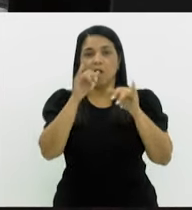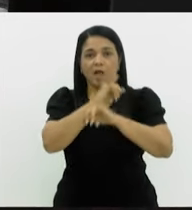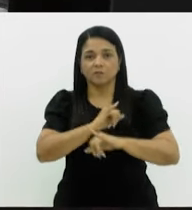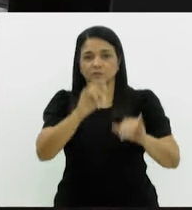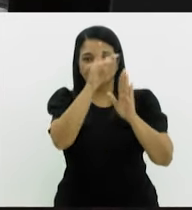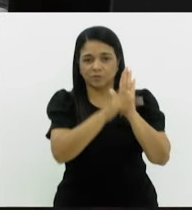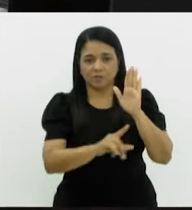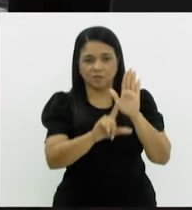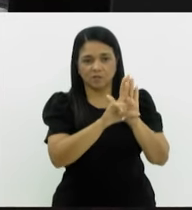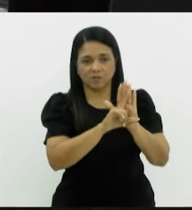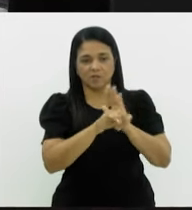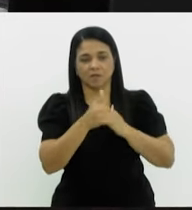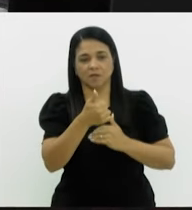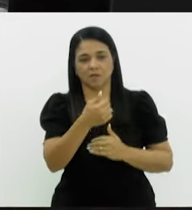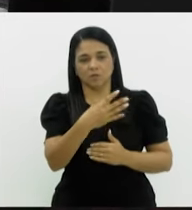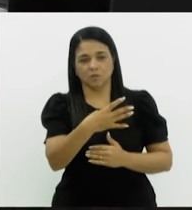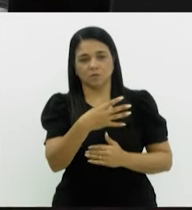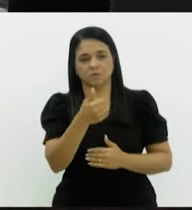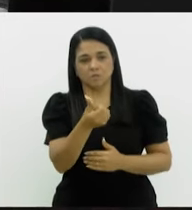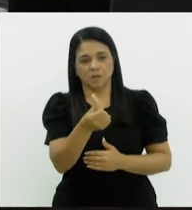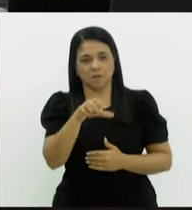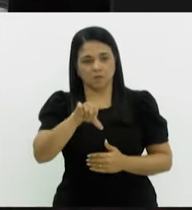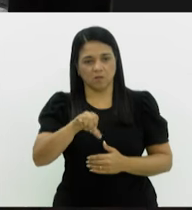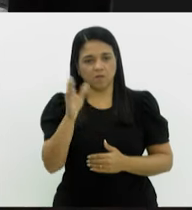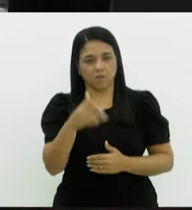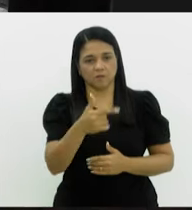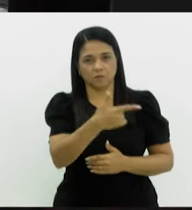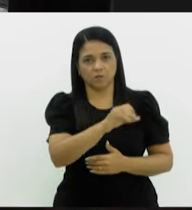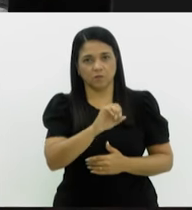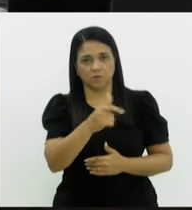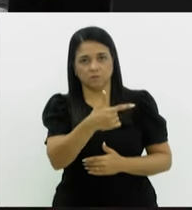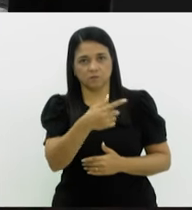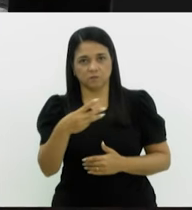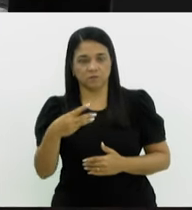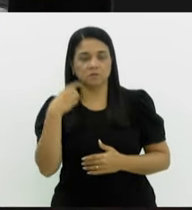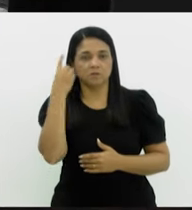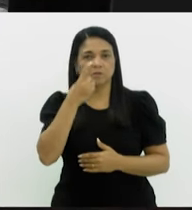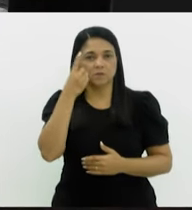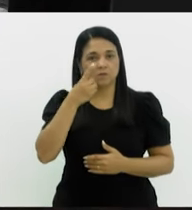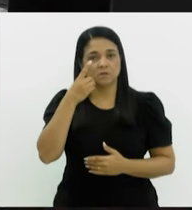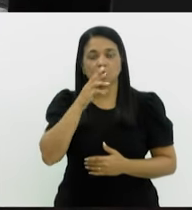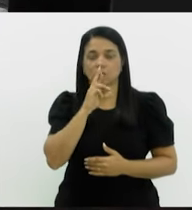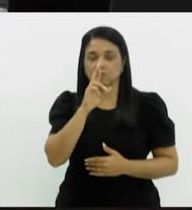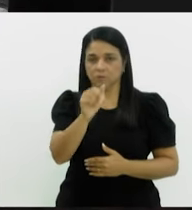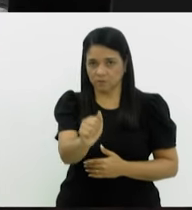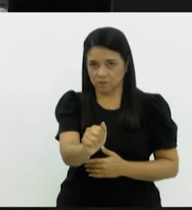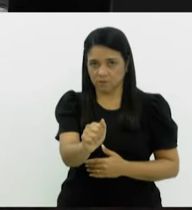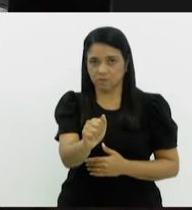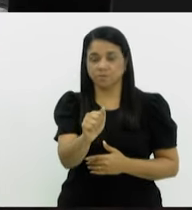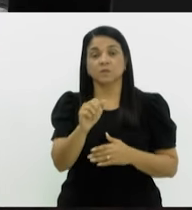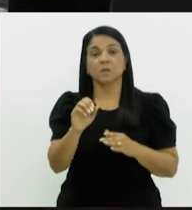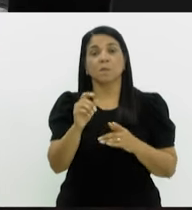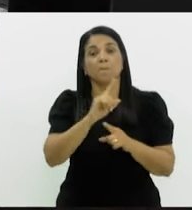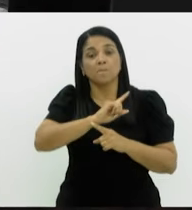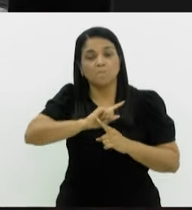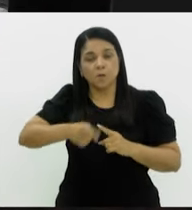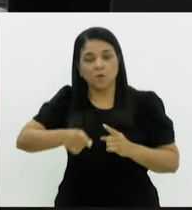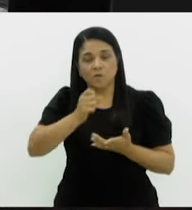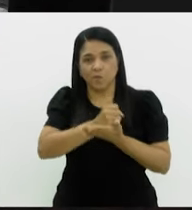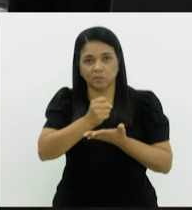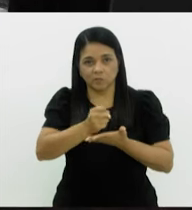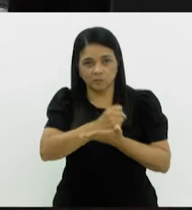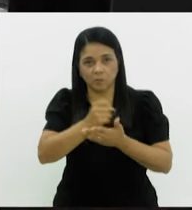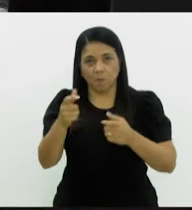Anuncio o projeto de lei número 1469, de 2023, de autoria do deputado Rodrigo Amorim, que proíbe a contratação